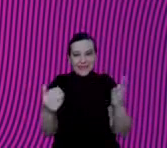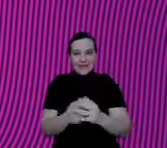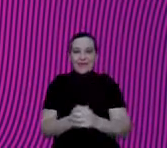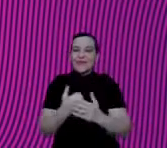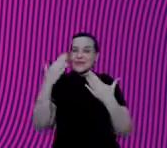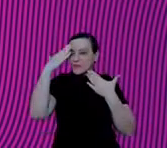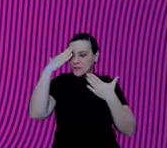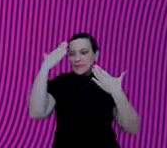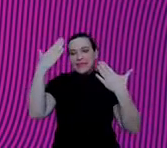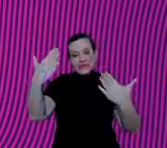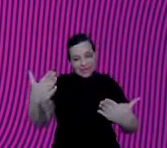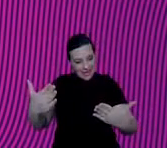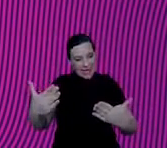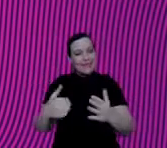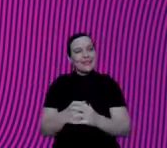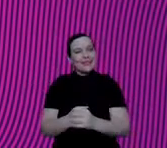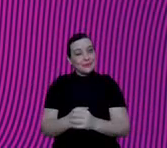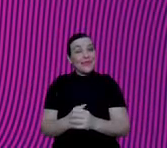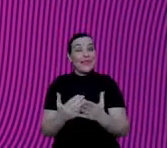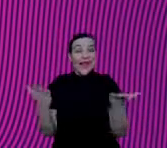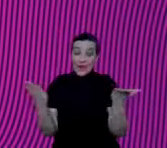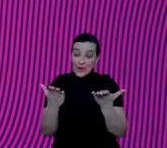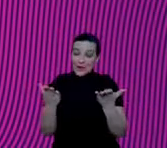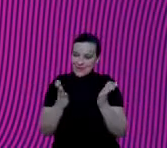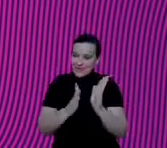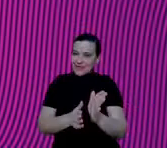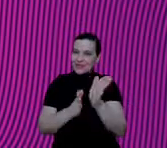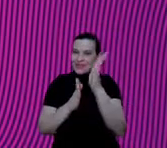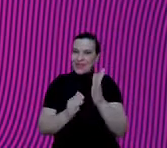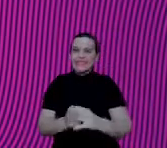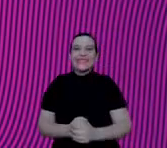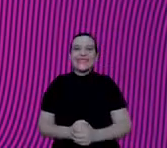por tudo e vamos em frente.